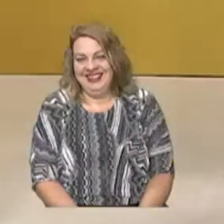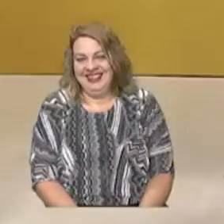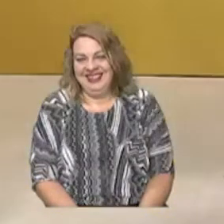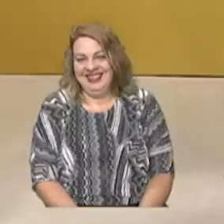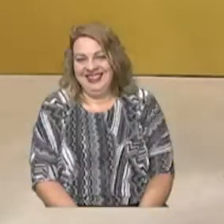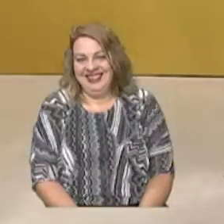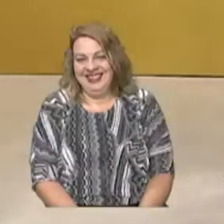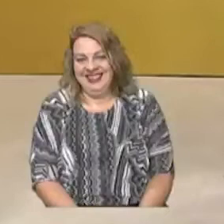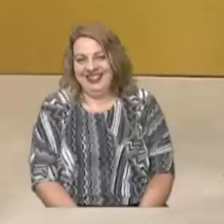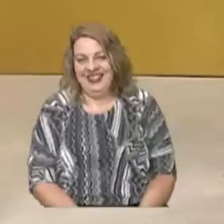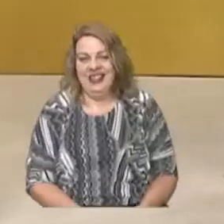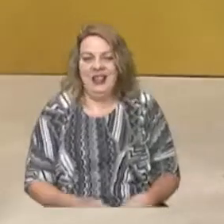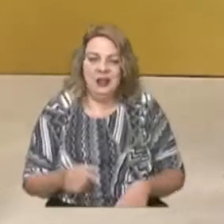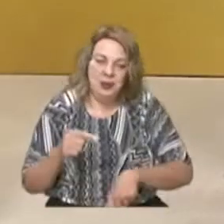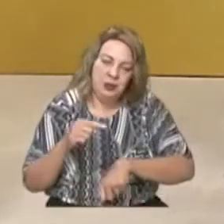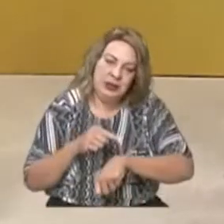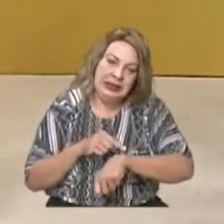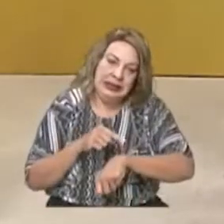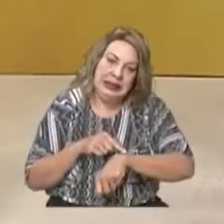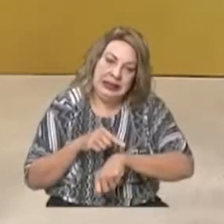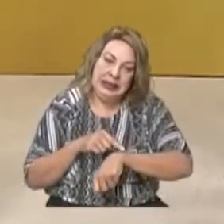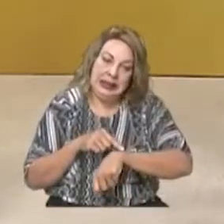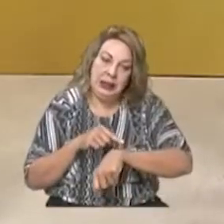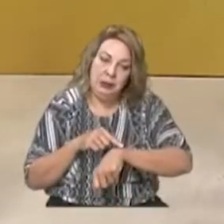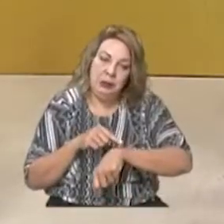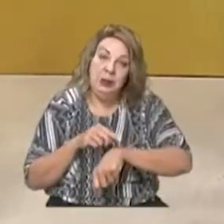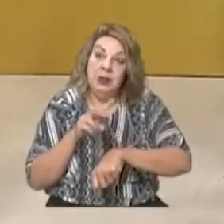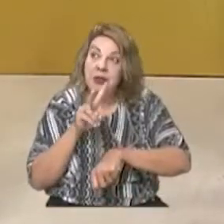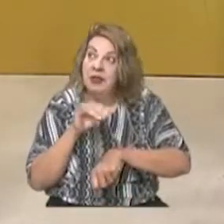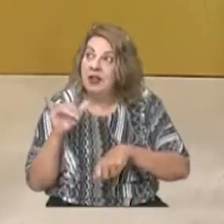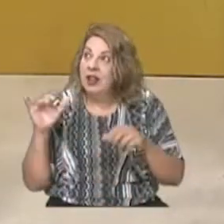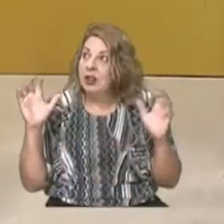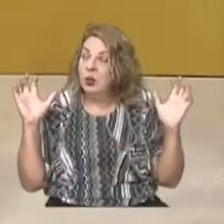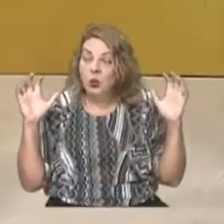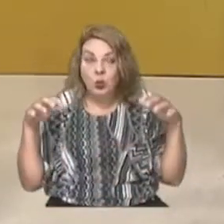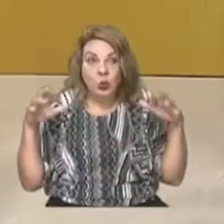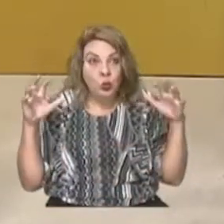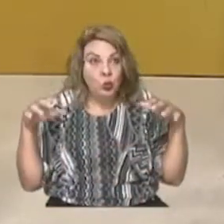Oh, o tempo vai fechar! Tô vendo, ó. A chuva vai chegar, tá escutando barulho?